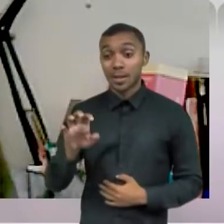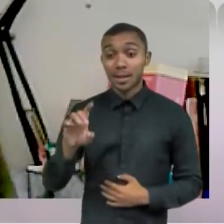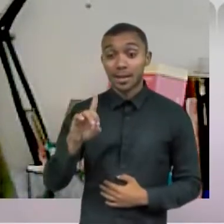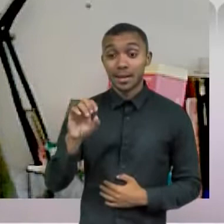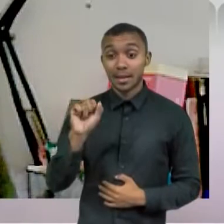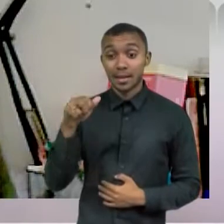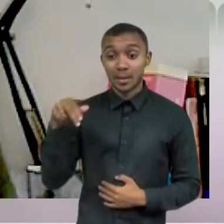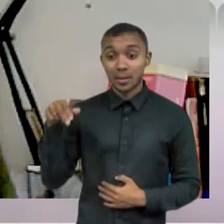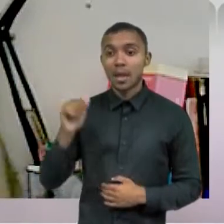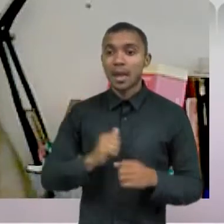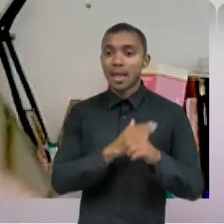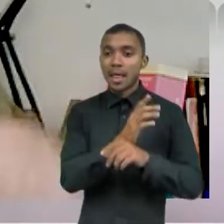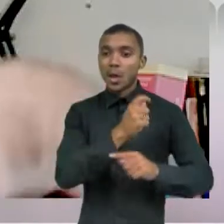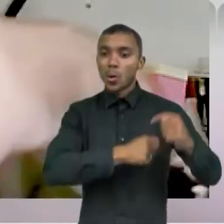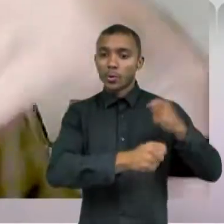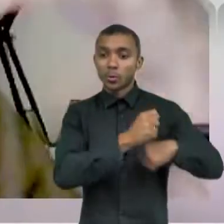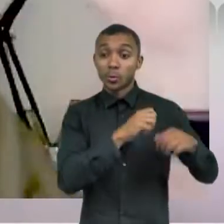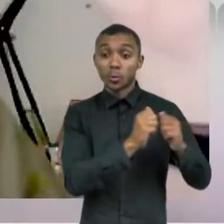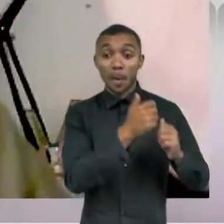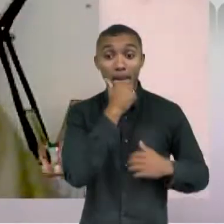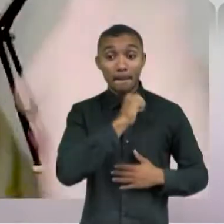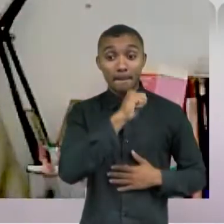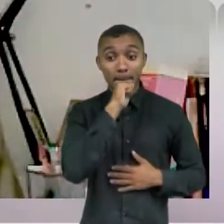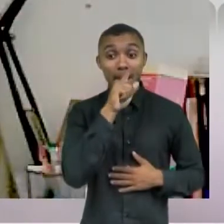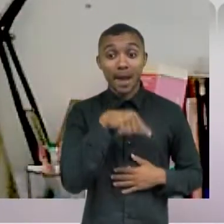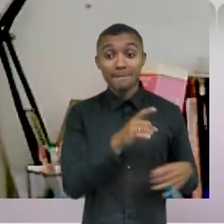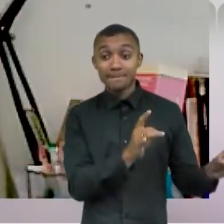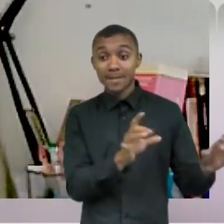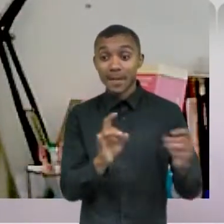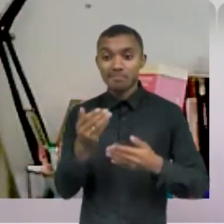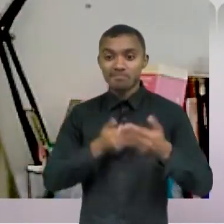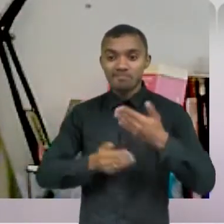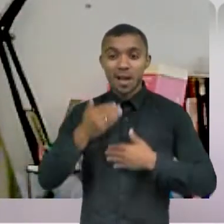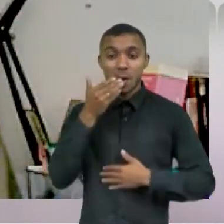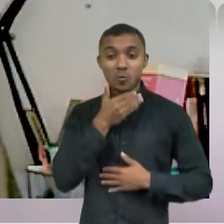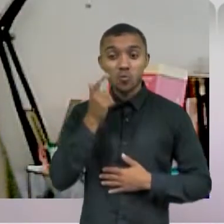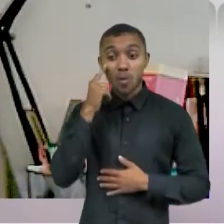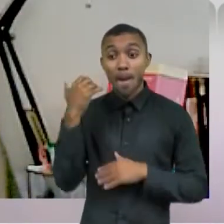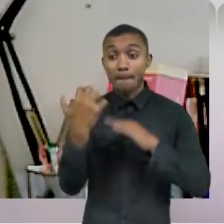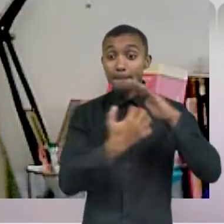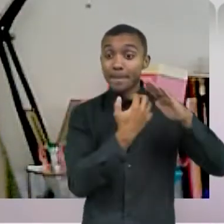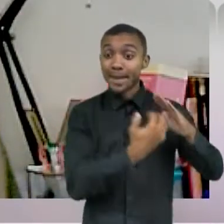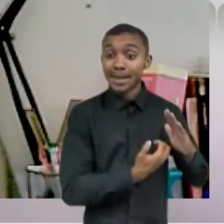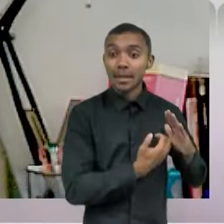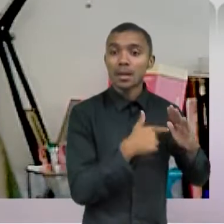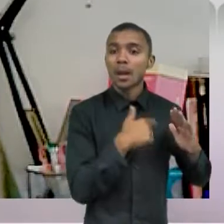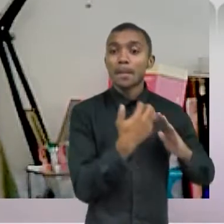no negócio do próprio pai no açúcar, que a empresa